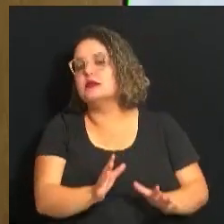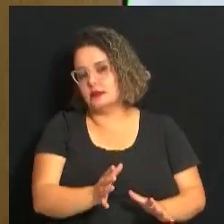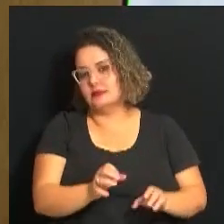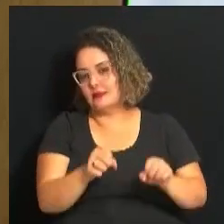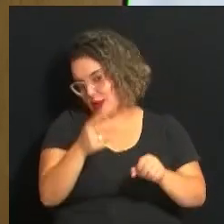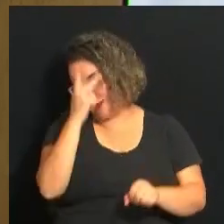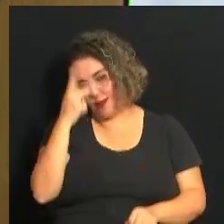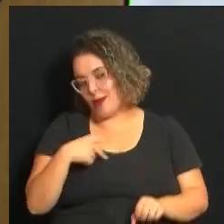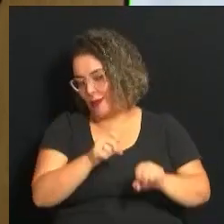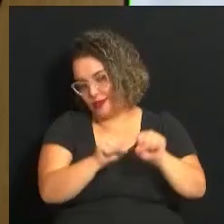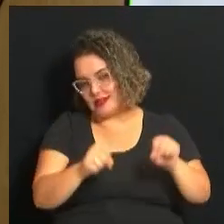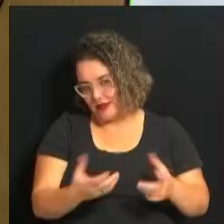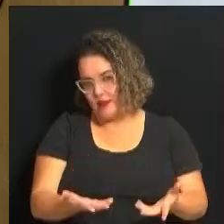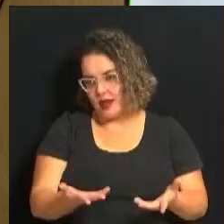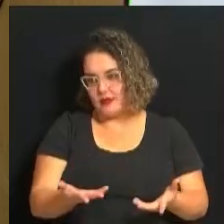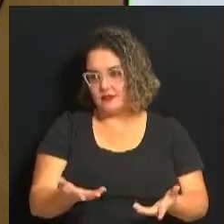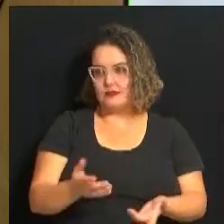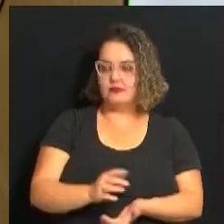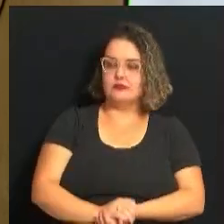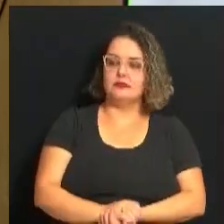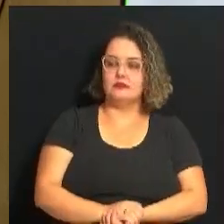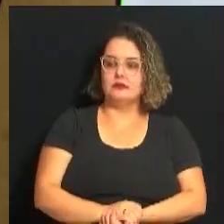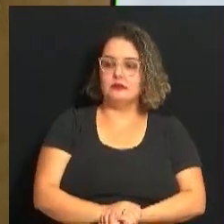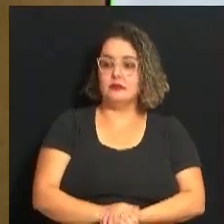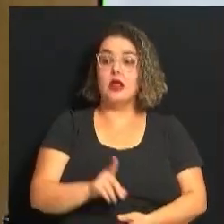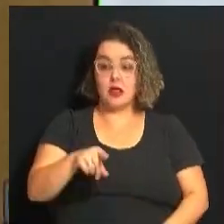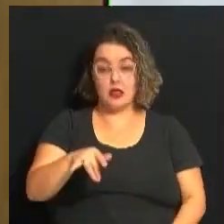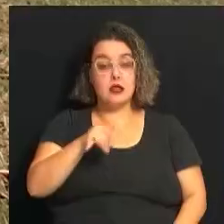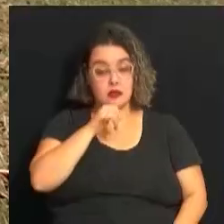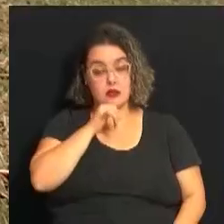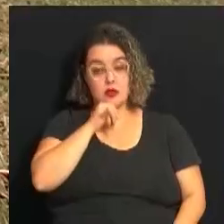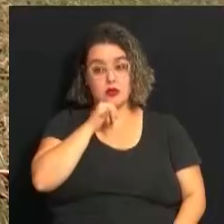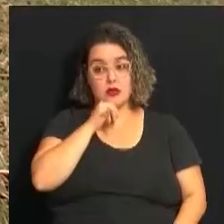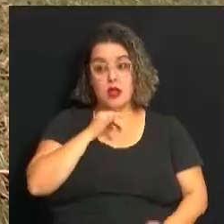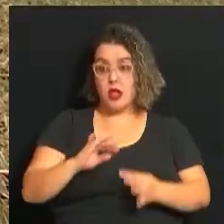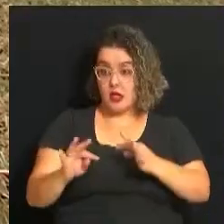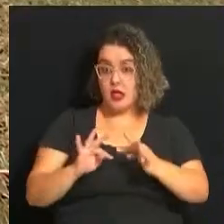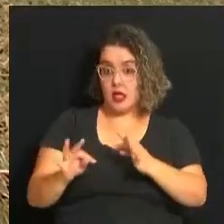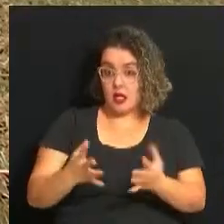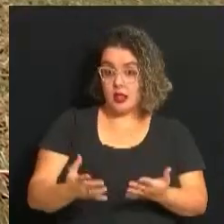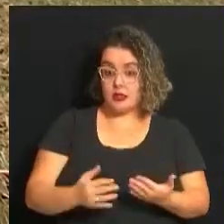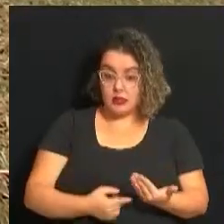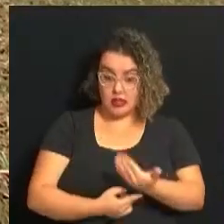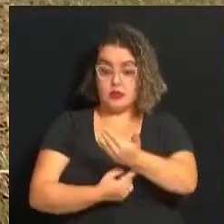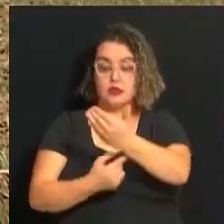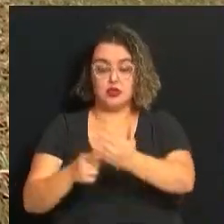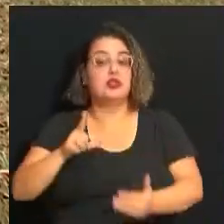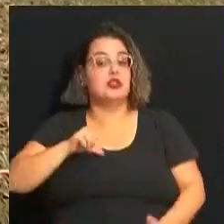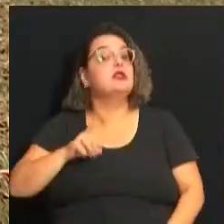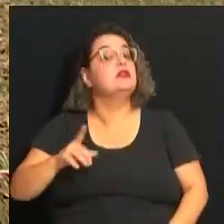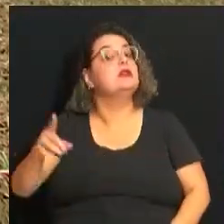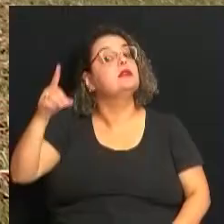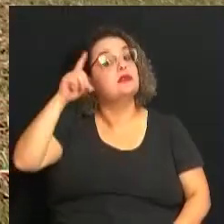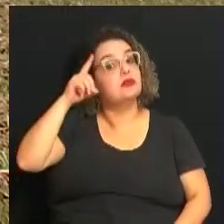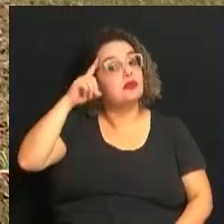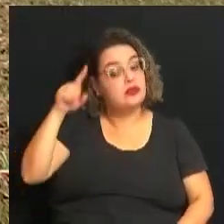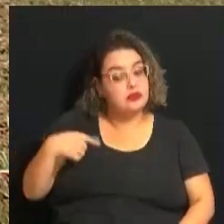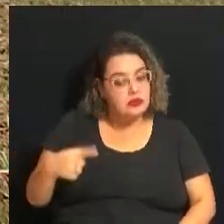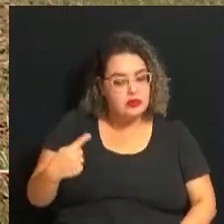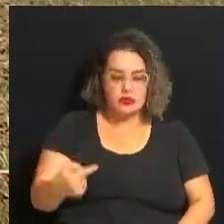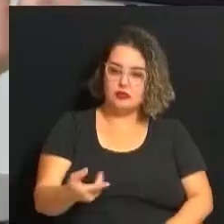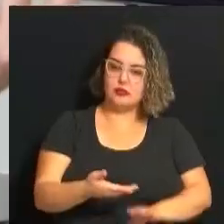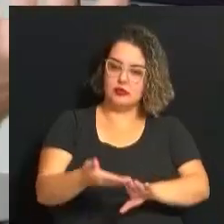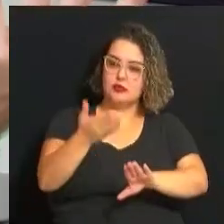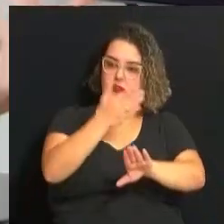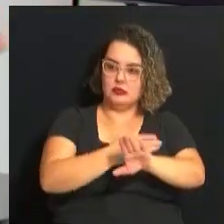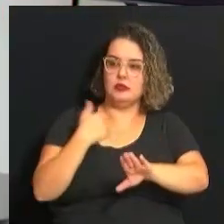Inclusive, esse é um exemplo de tecnologia que a gente tem no dia a dia, né? Que o cartógrafo está por trás. Mas aí